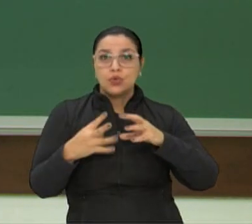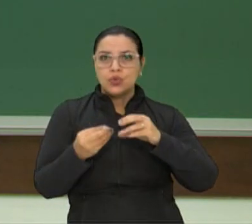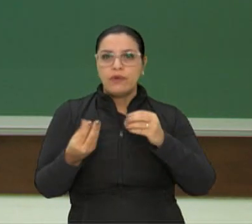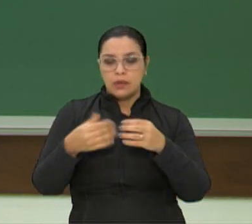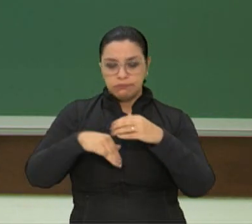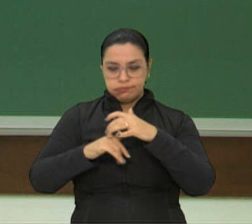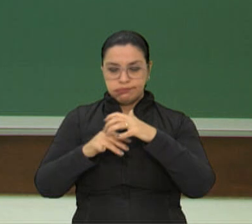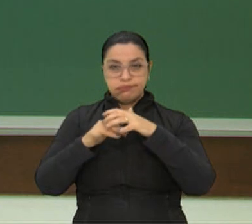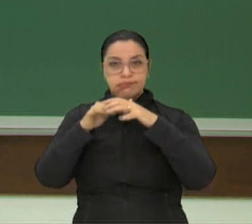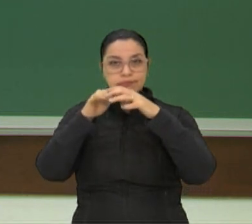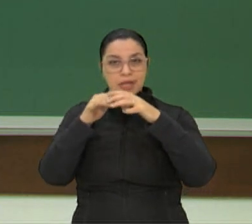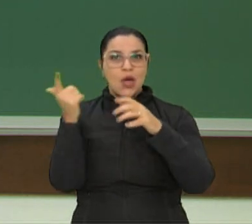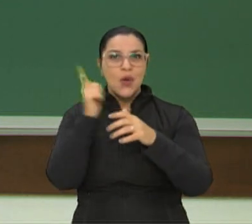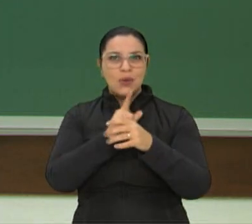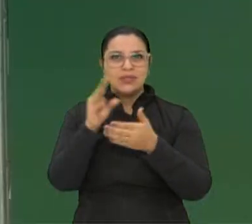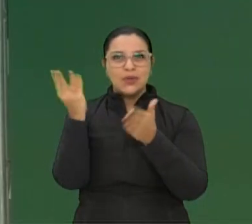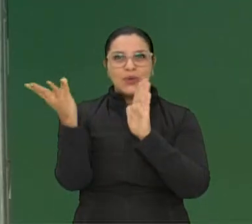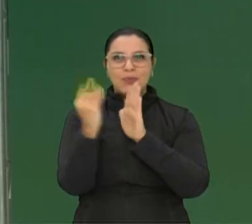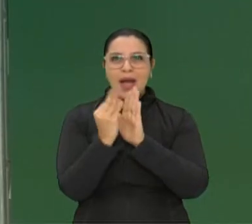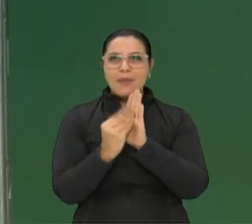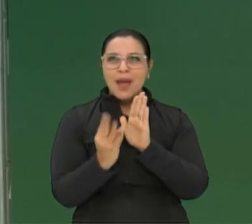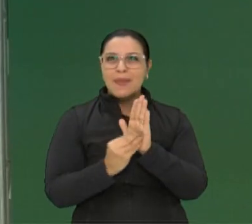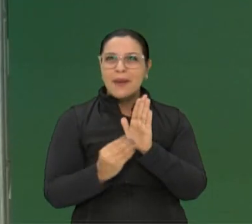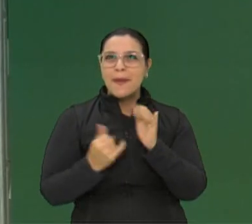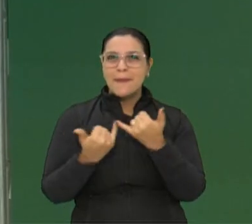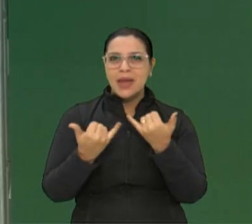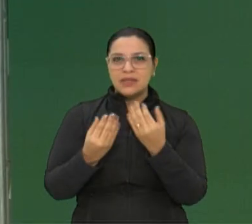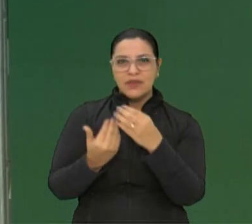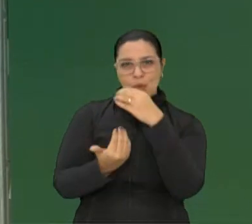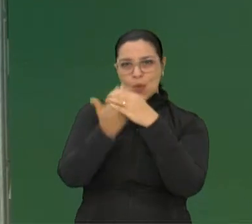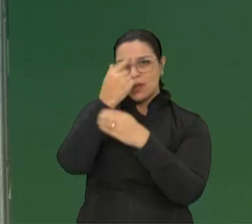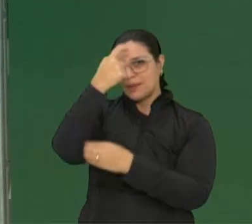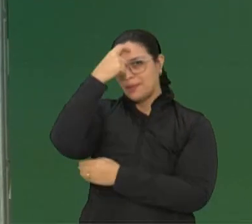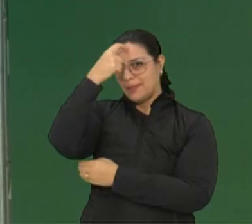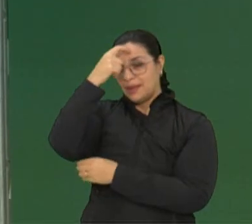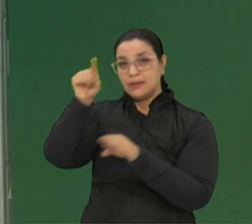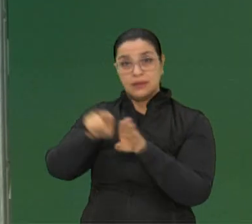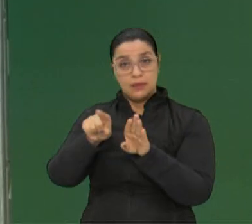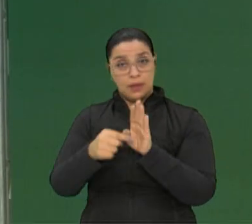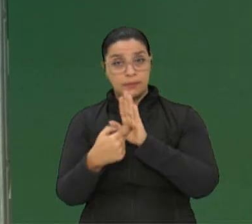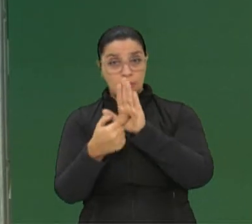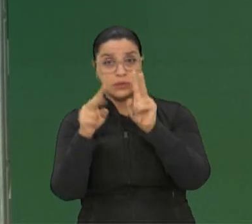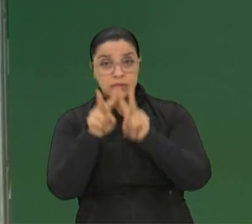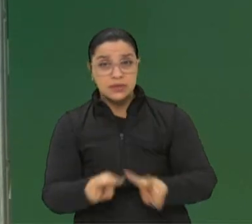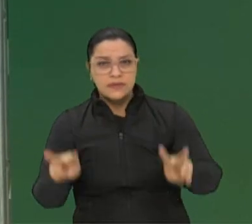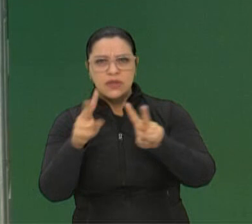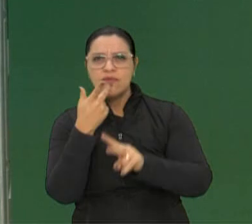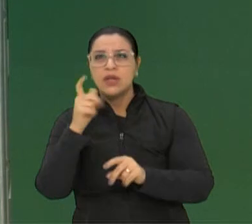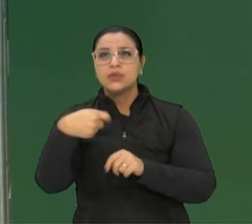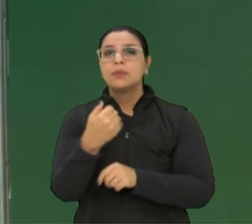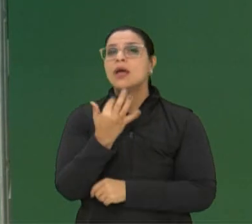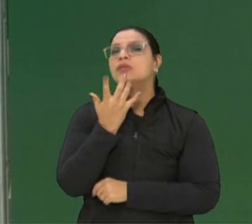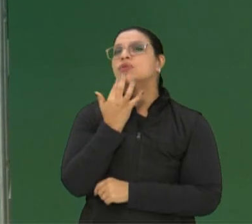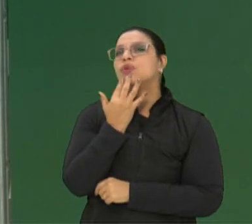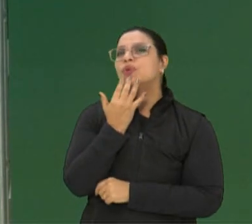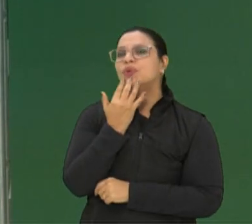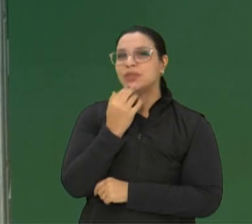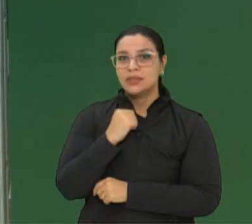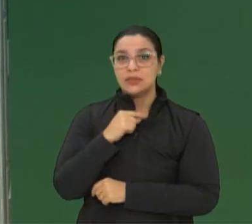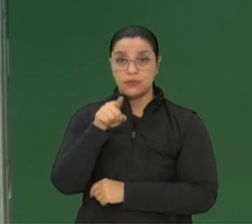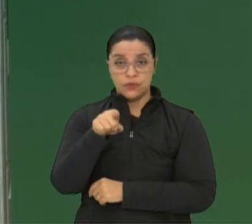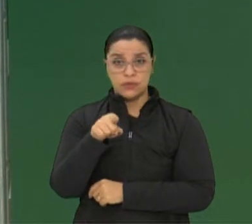dos empiristas, né? Um argumento, né? Outro argumento que eles utilizavam para defender essa visão é, por exemplo, as cores,